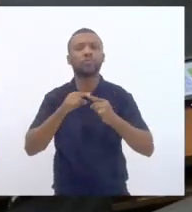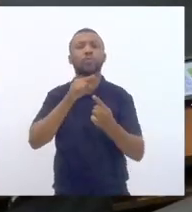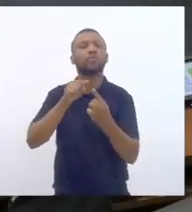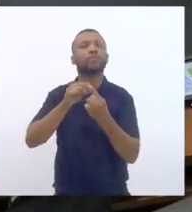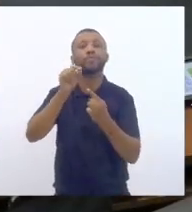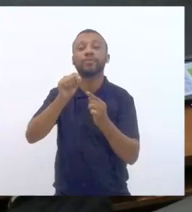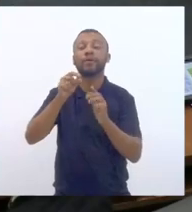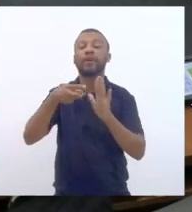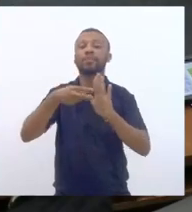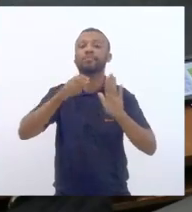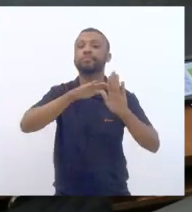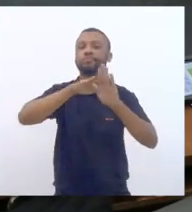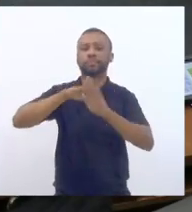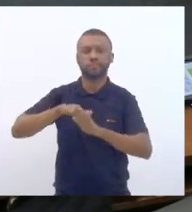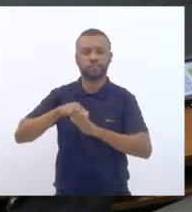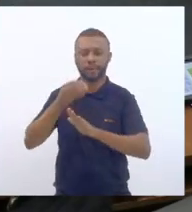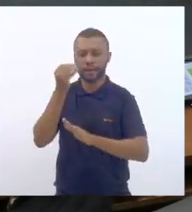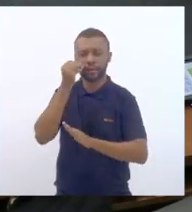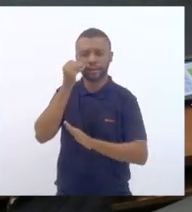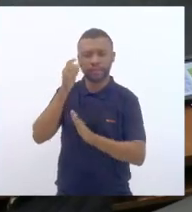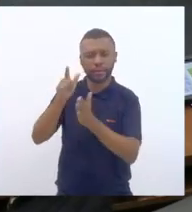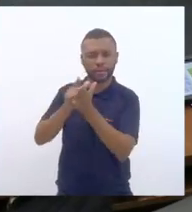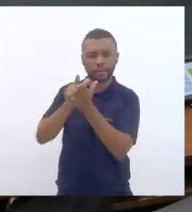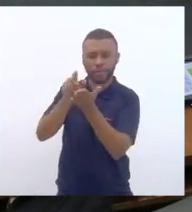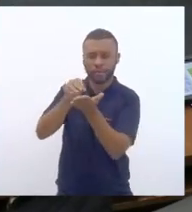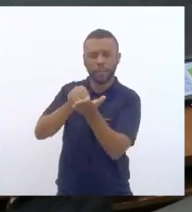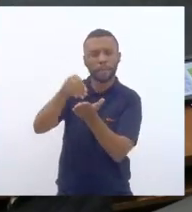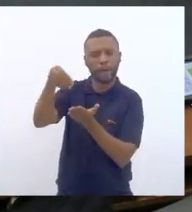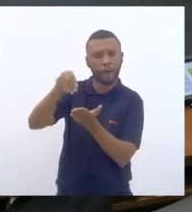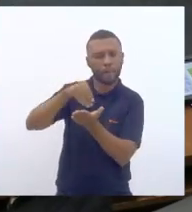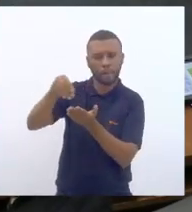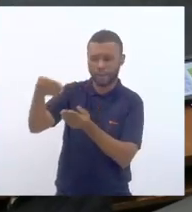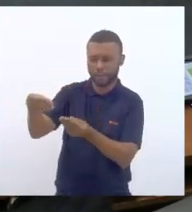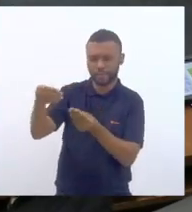Deixa eu ver aquele bloquinho, Rodrigo, seu.